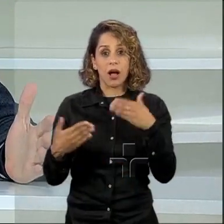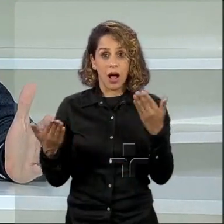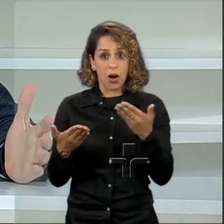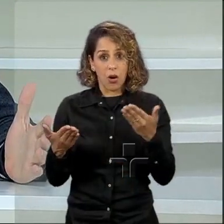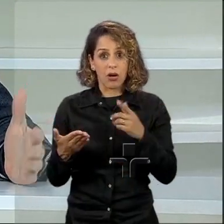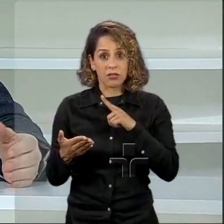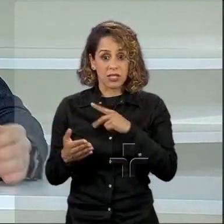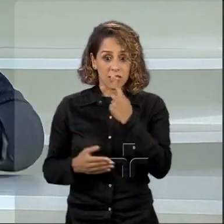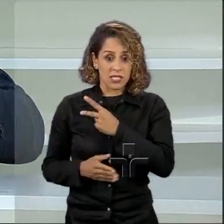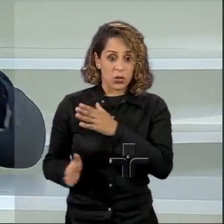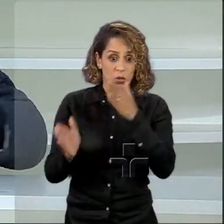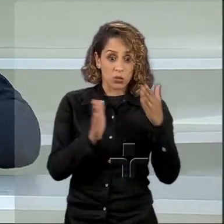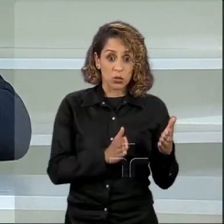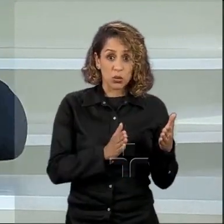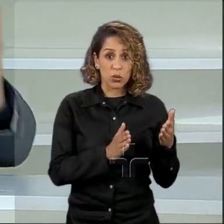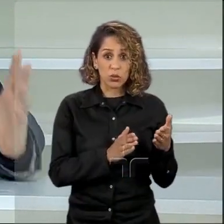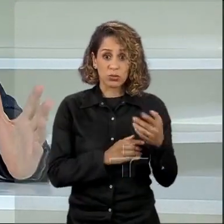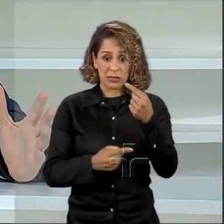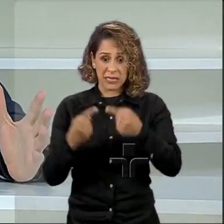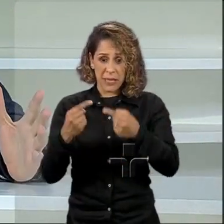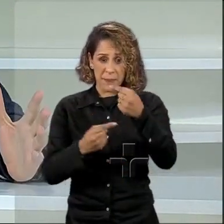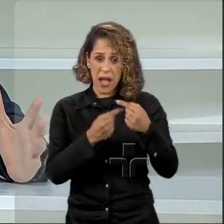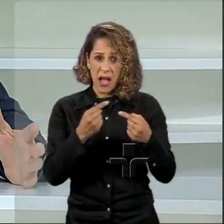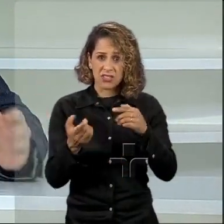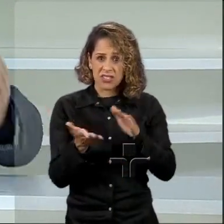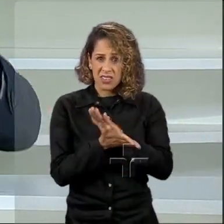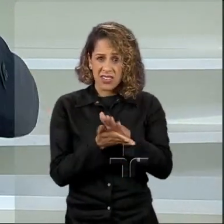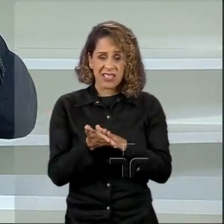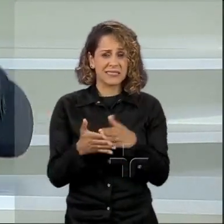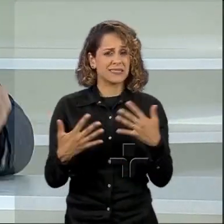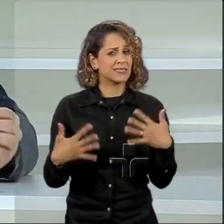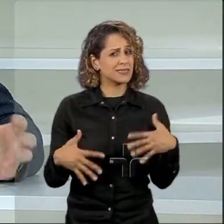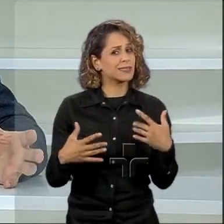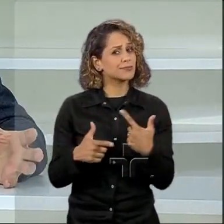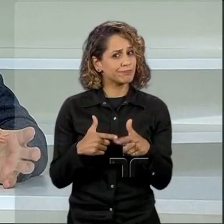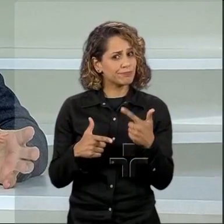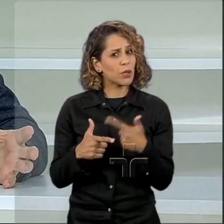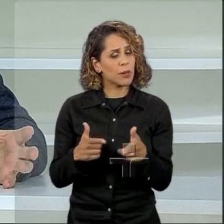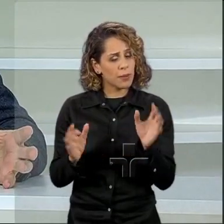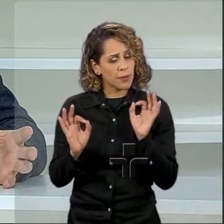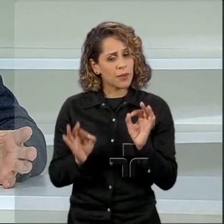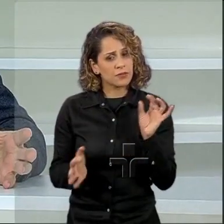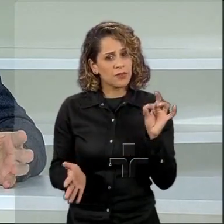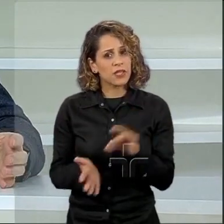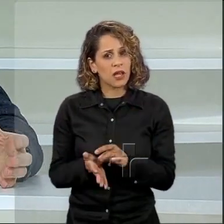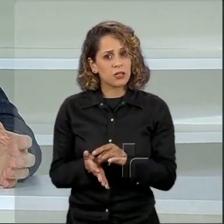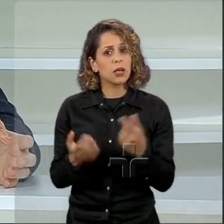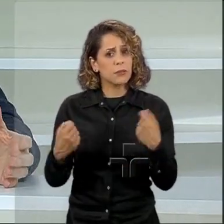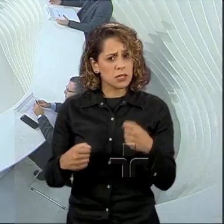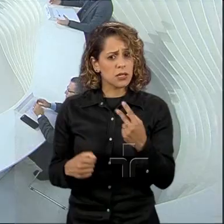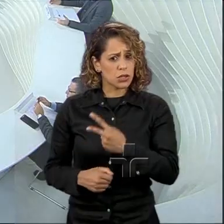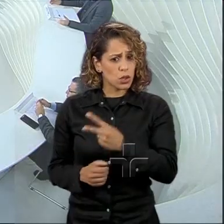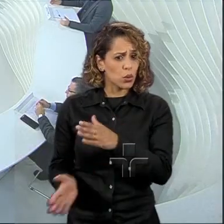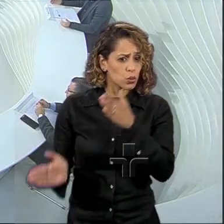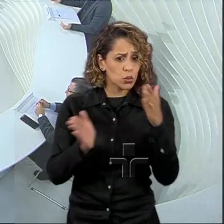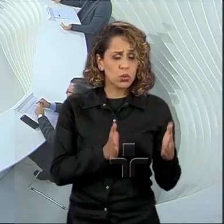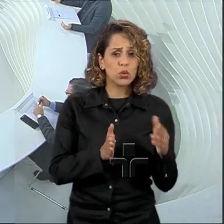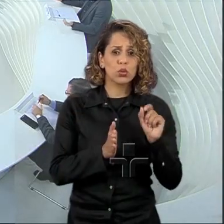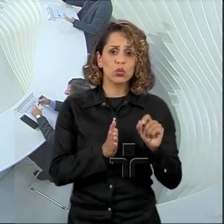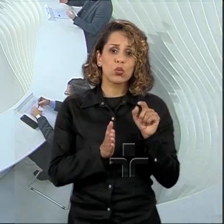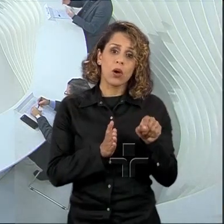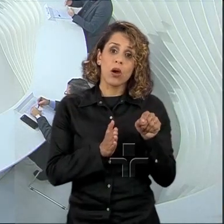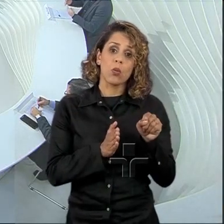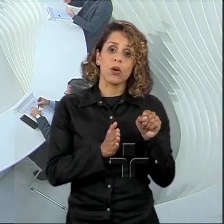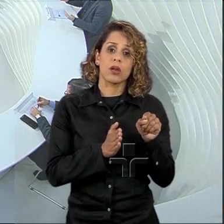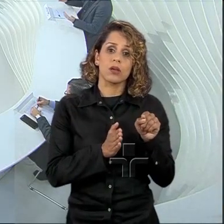gente tiver debate, nós estamos numa encrenca do tamanho de um bonde. Se a gente não tiver sequer debate no segundo turno... Porque o segundo turno é para puxar para o centro, né?